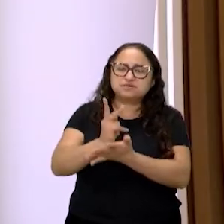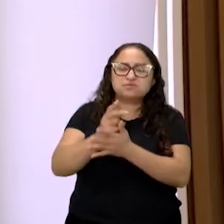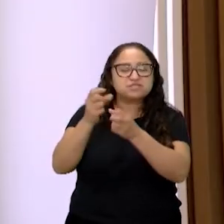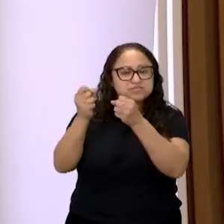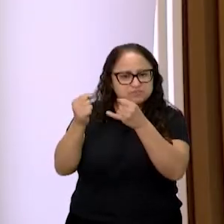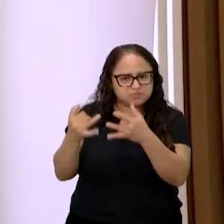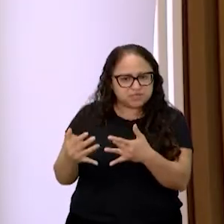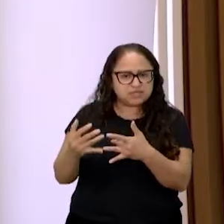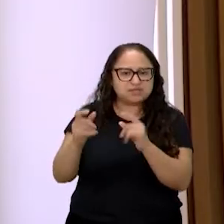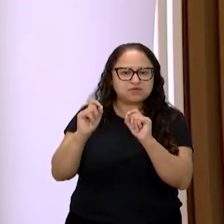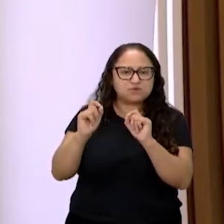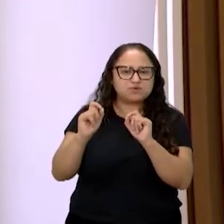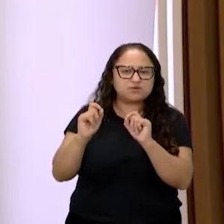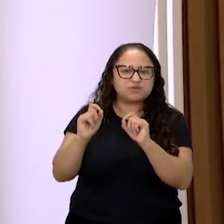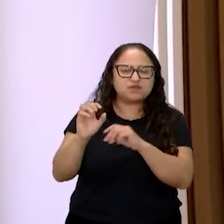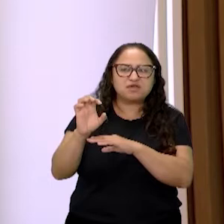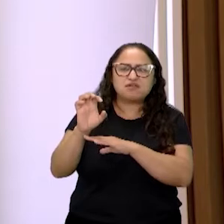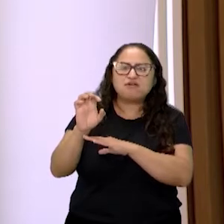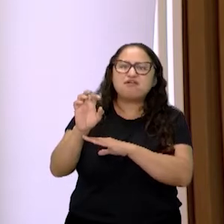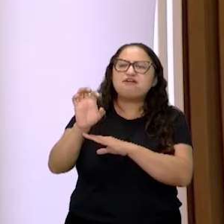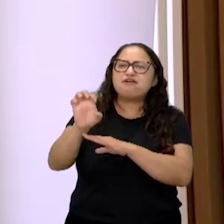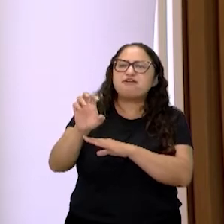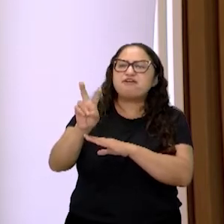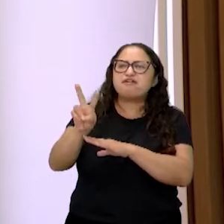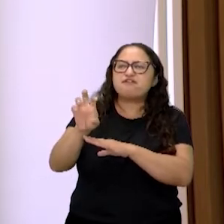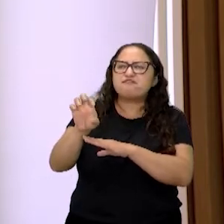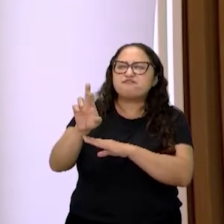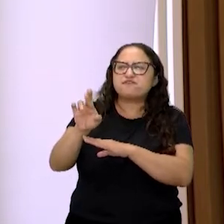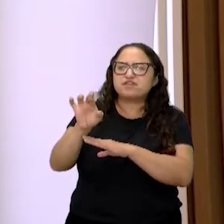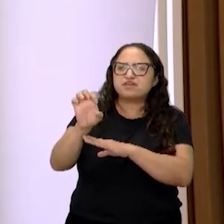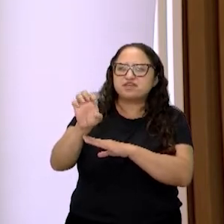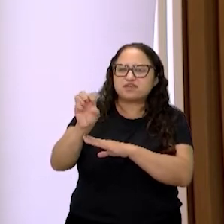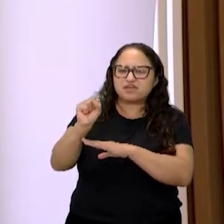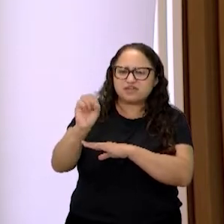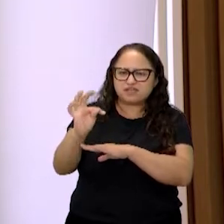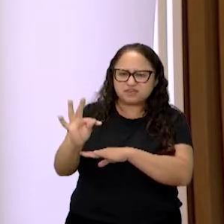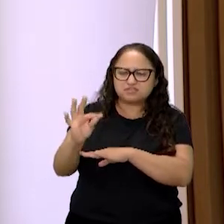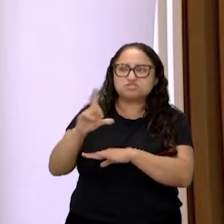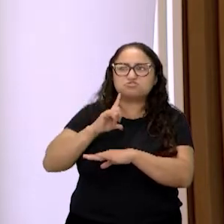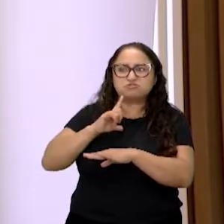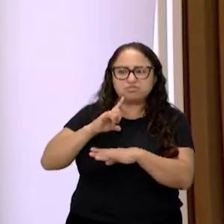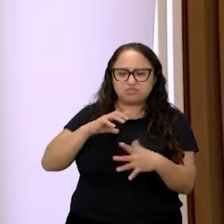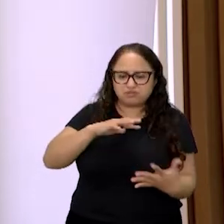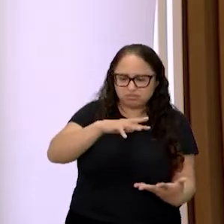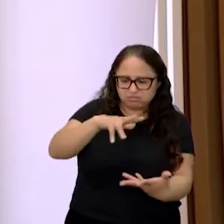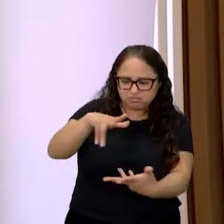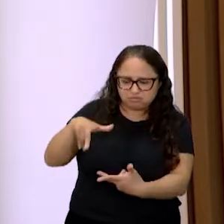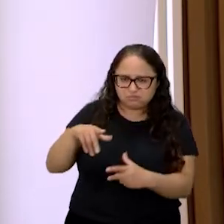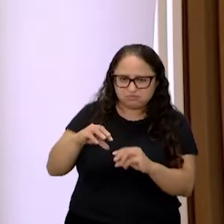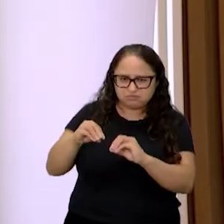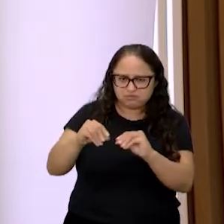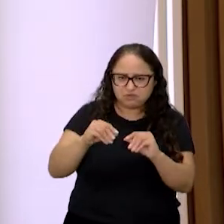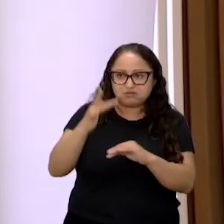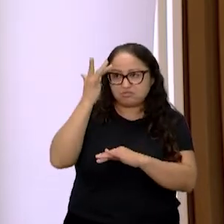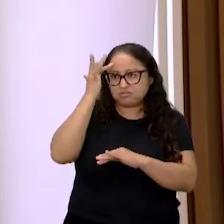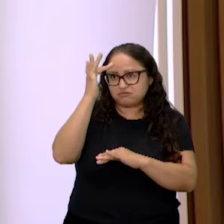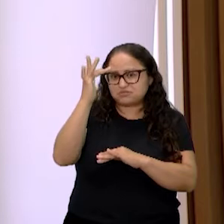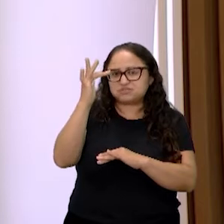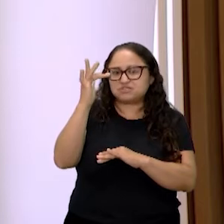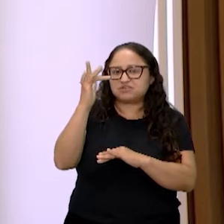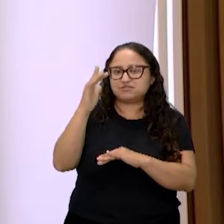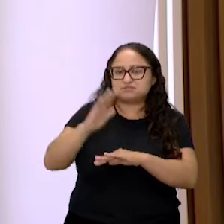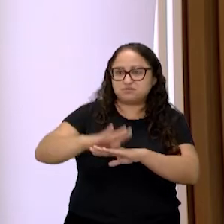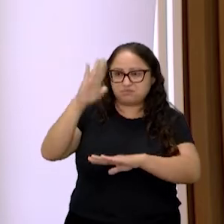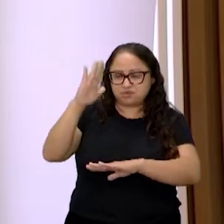ali do Everest, né, que está aqui no planeta Terra, né? Mas eu não sei se ele é o maior, viu, Giba? É pequenininho.